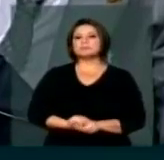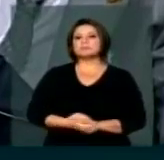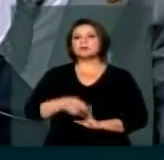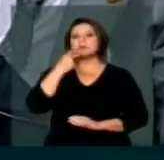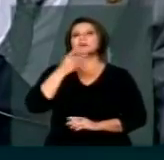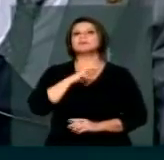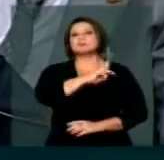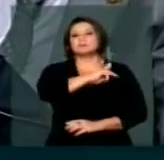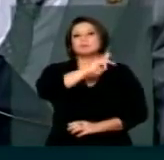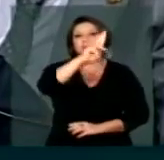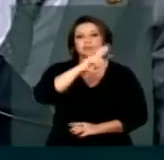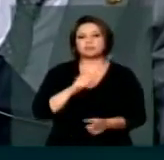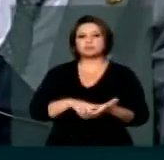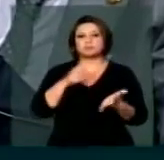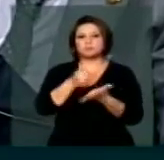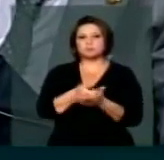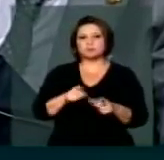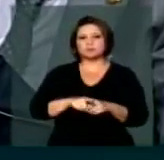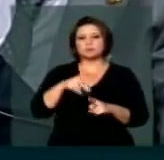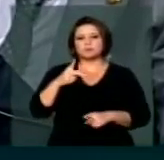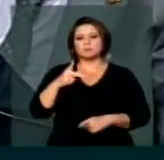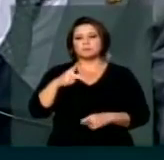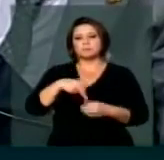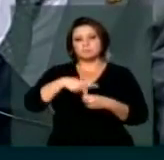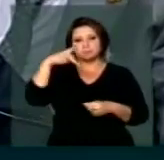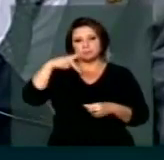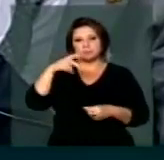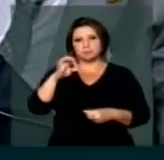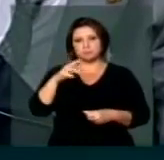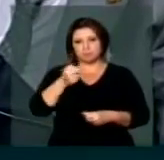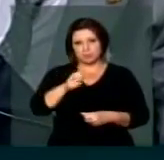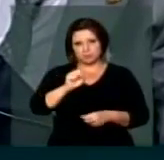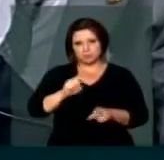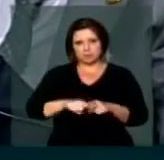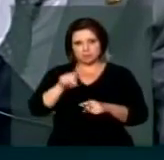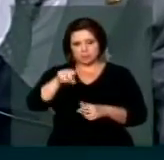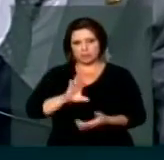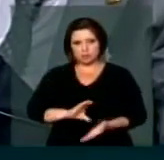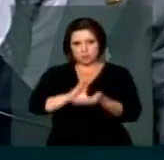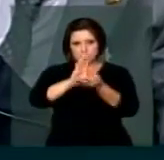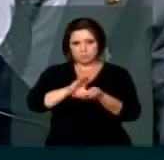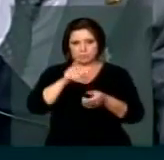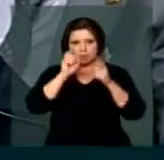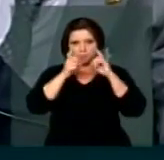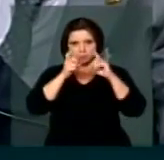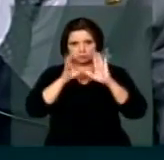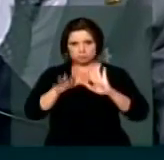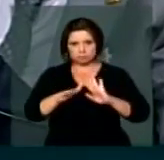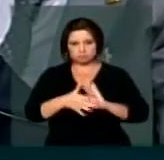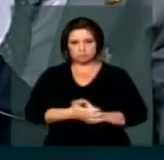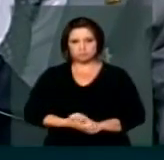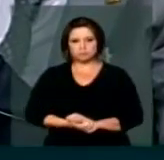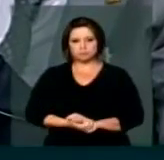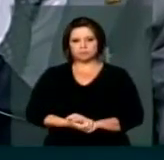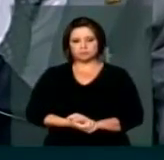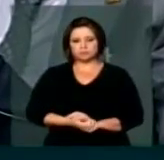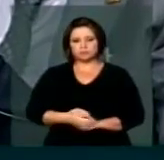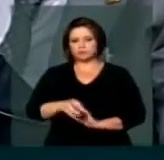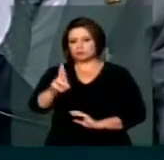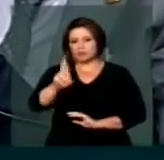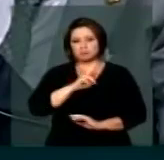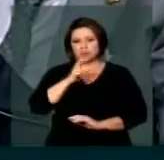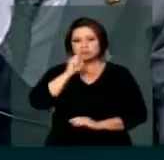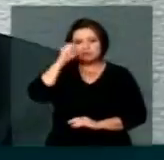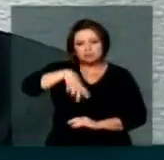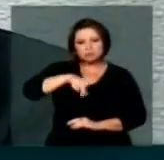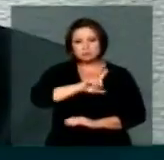A responsabilidade de aquisições na Petrobras é do Conselho de Administração? Gostaria só da